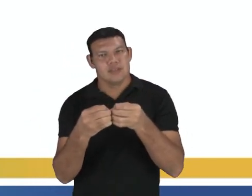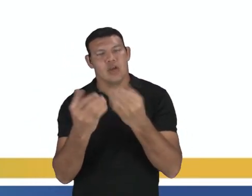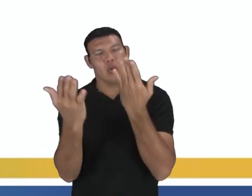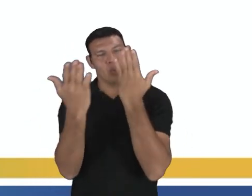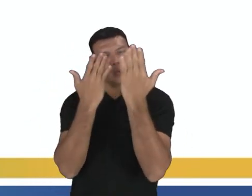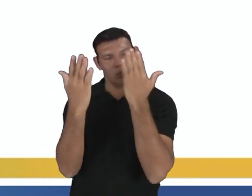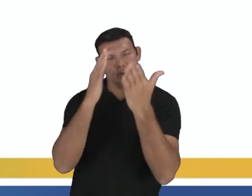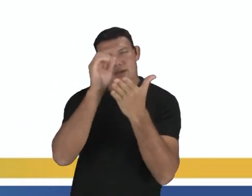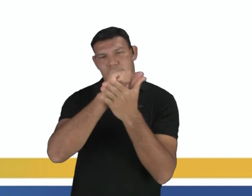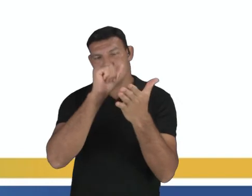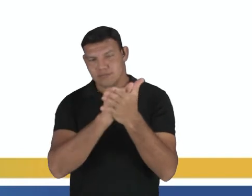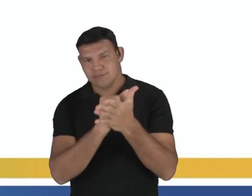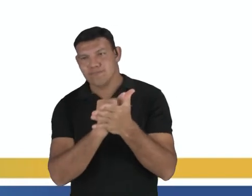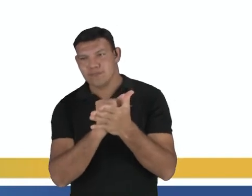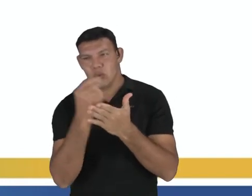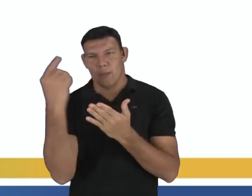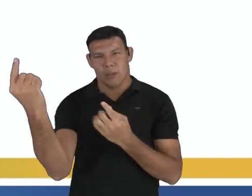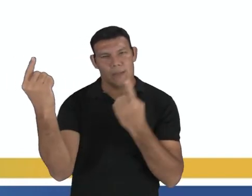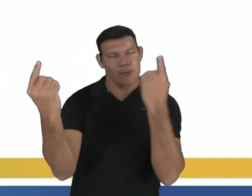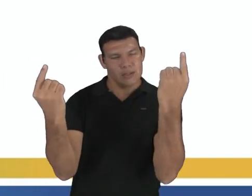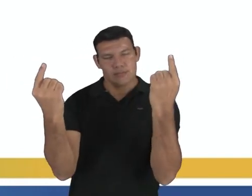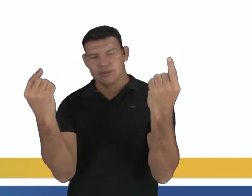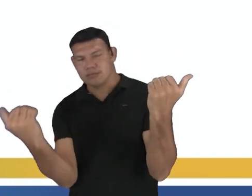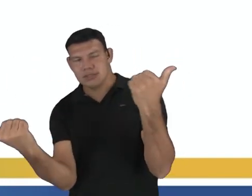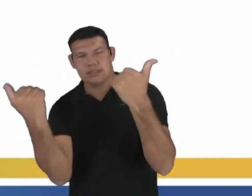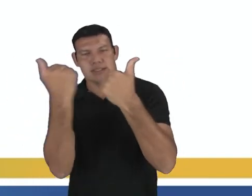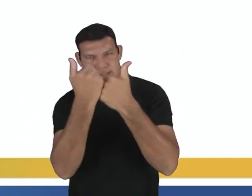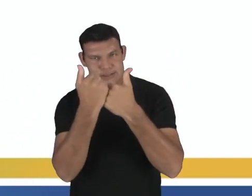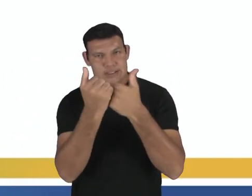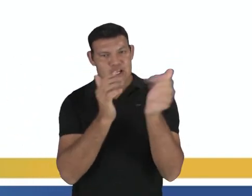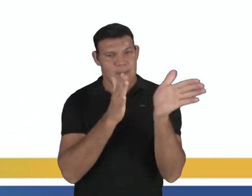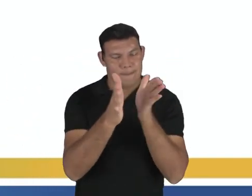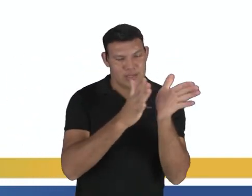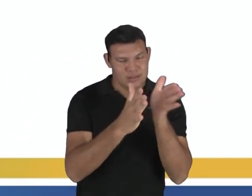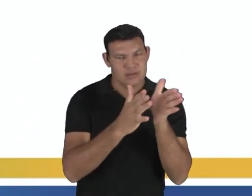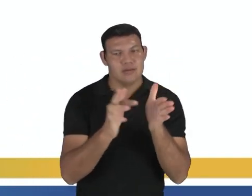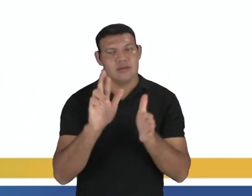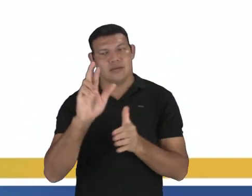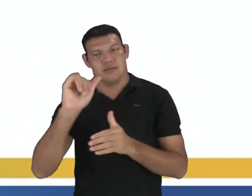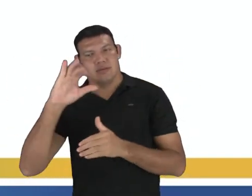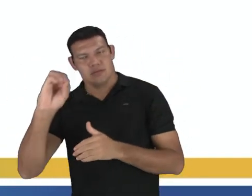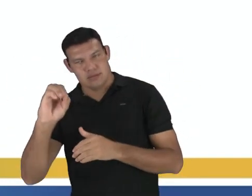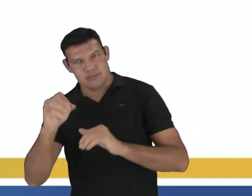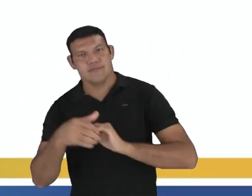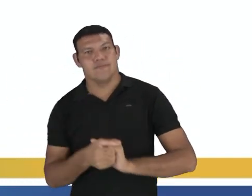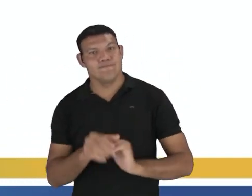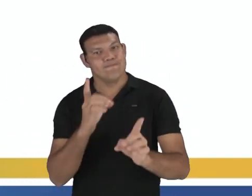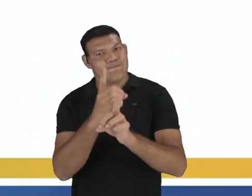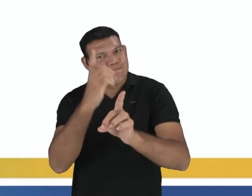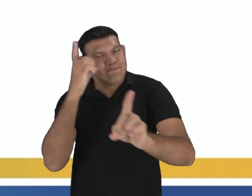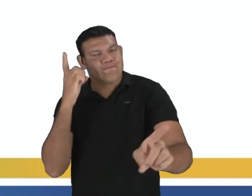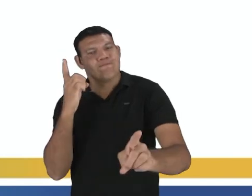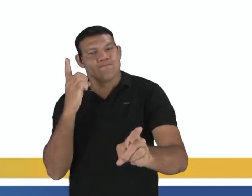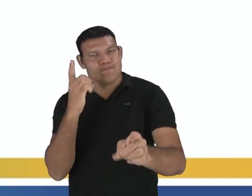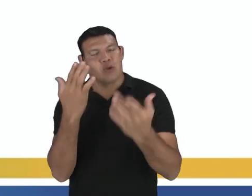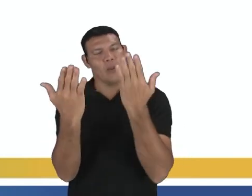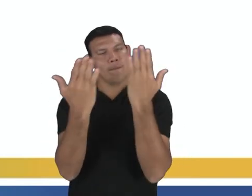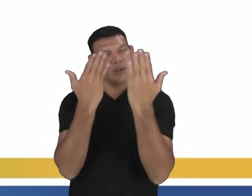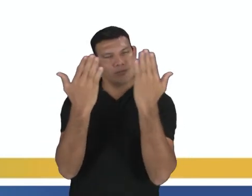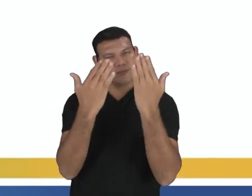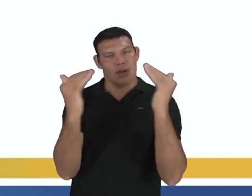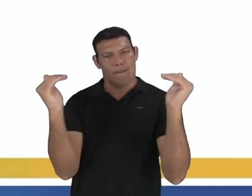eu consigo achar, comparando os dados de um, substituindo os valores ali, eu posso achar o período ou um raio. Se eu tiver um, eu posso achar o